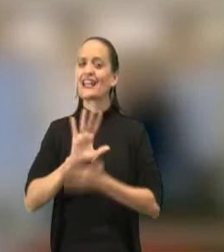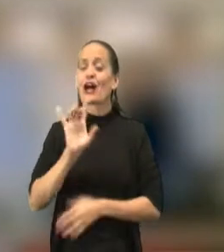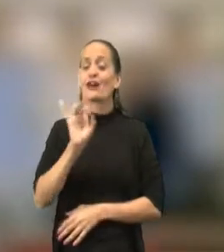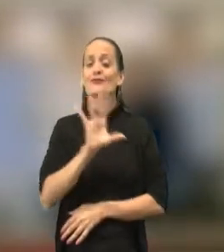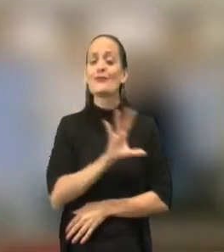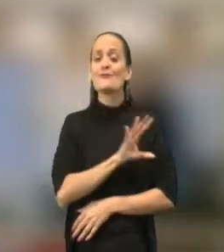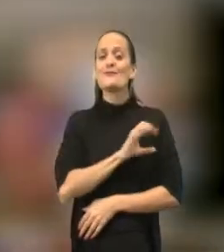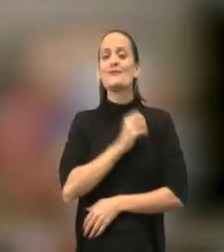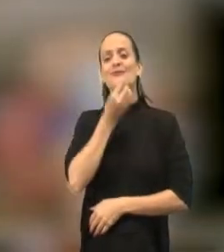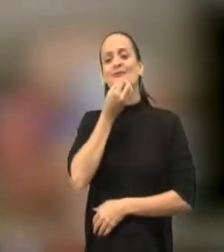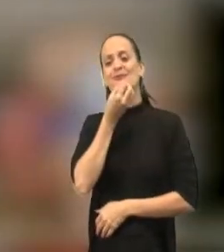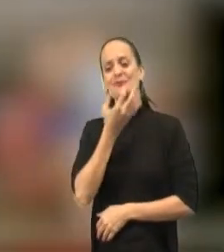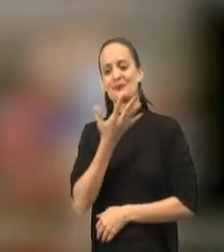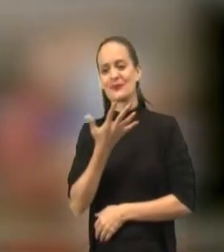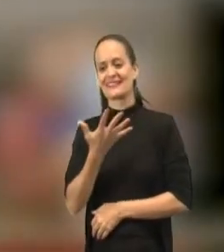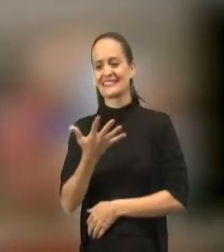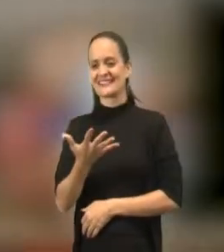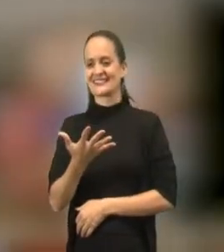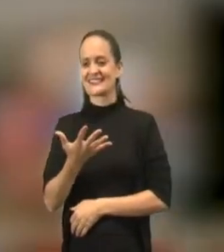bondade.